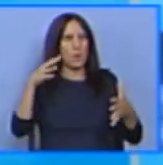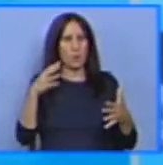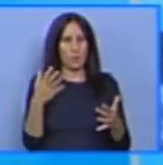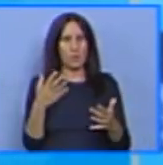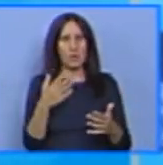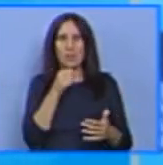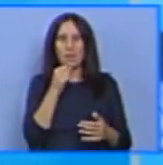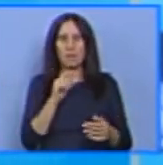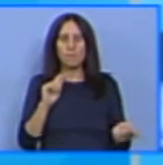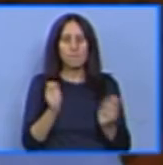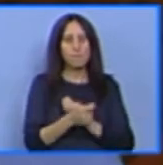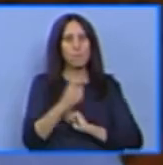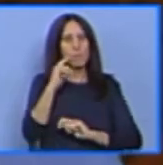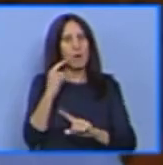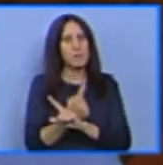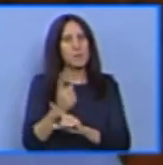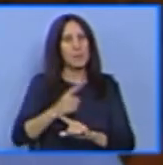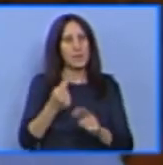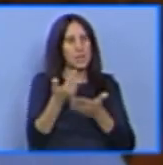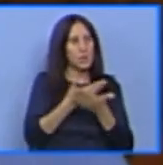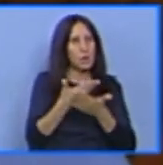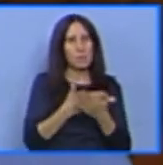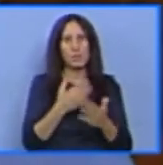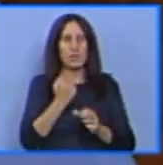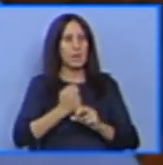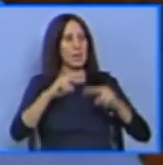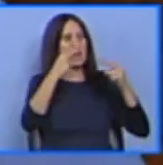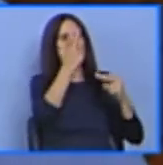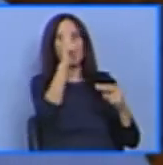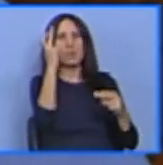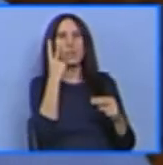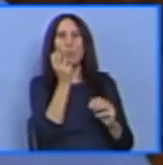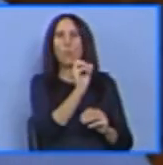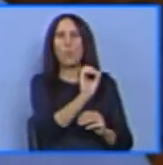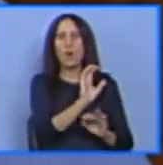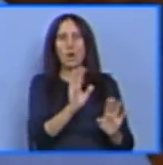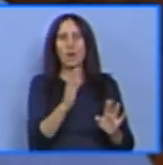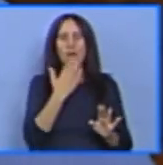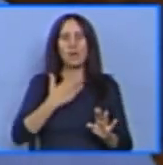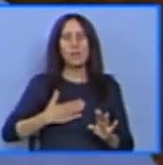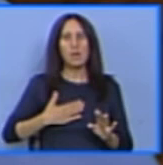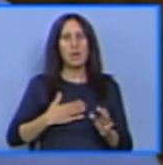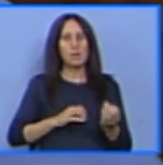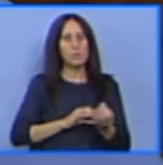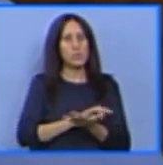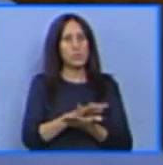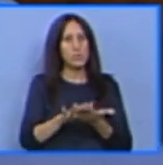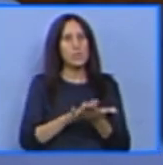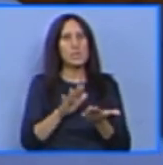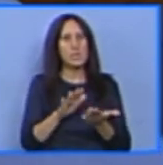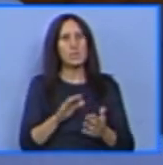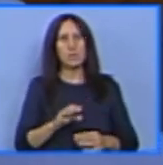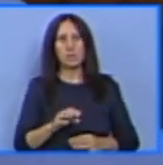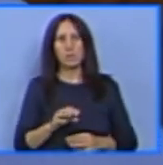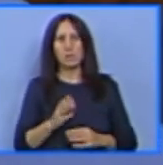estas constantes mudanças em termos de atividades económicas, a pessoa já não tem uma carreira para a vida, tudo isso. Portanto, são muito estabilizadoras e de facto, buscam muito o